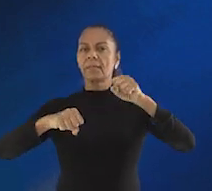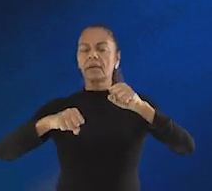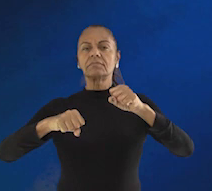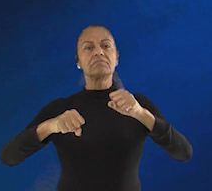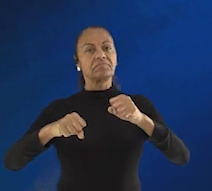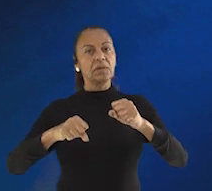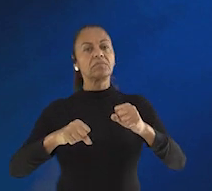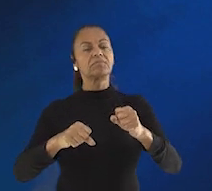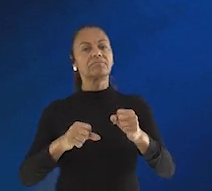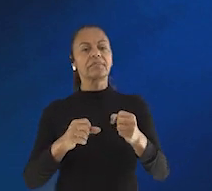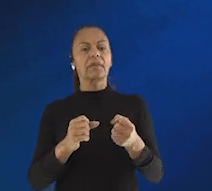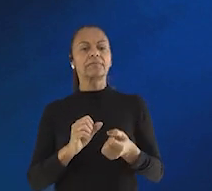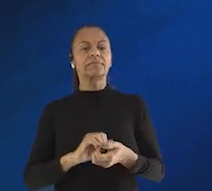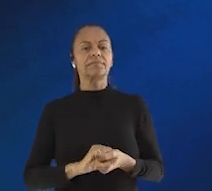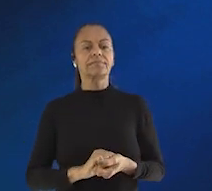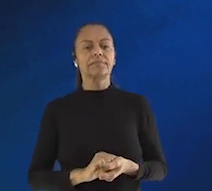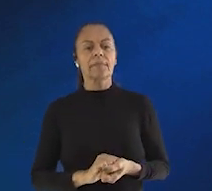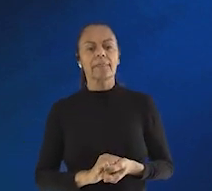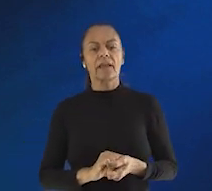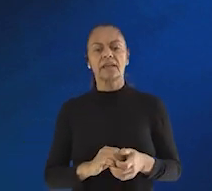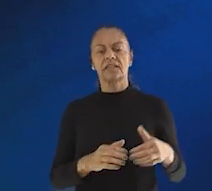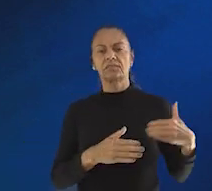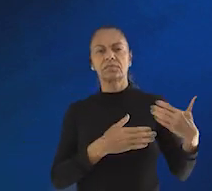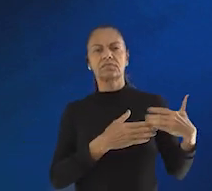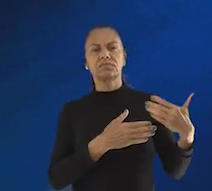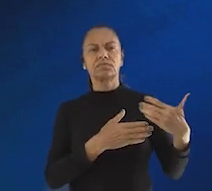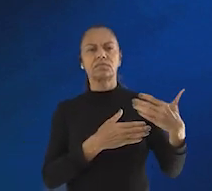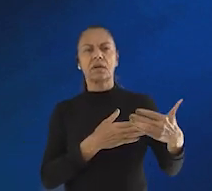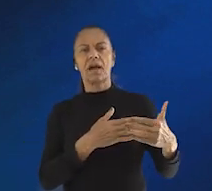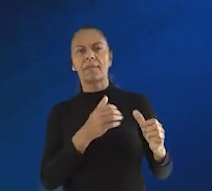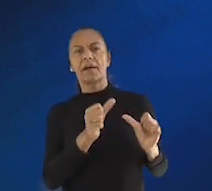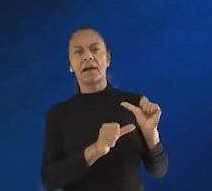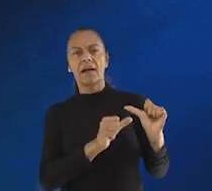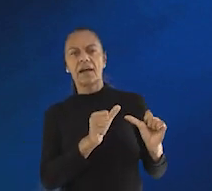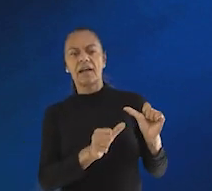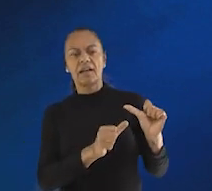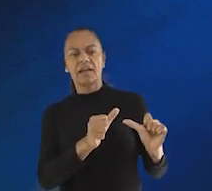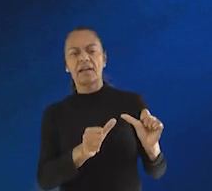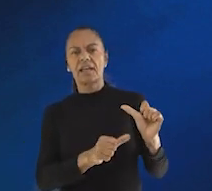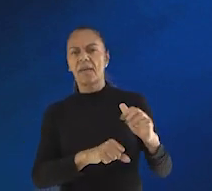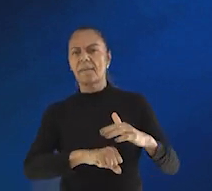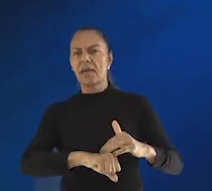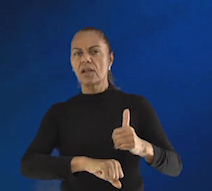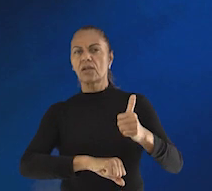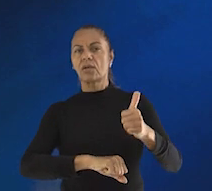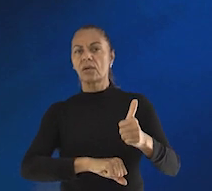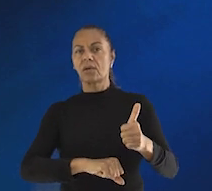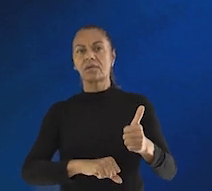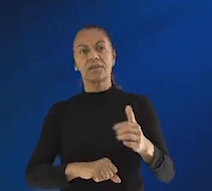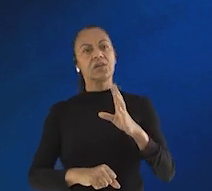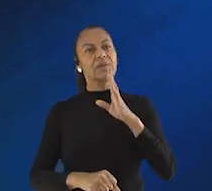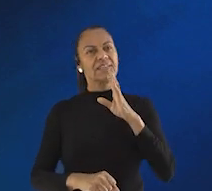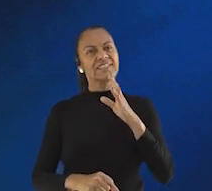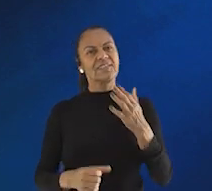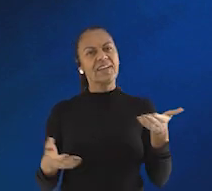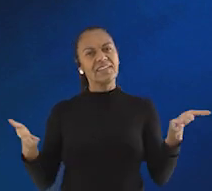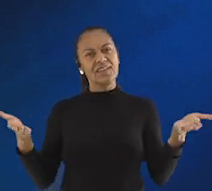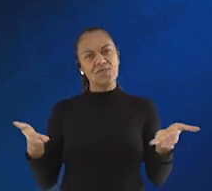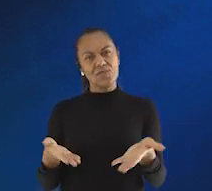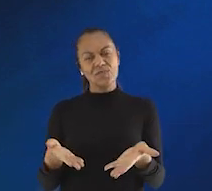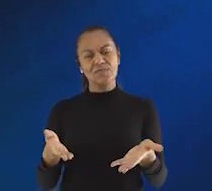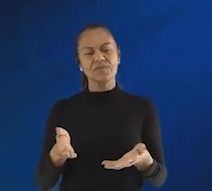era como hoje em dia, e o sistema passou por diversas atualizações e melhorias até ser o que conhecemos